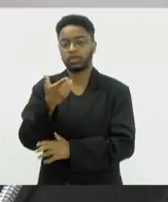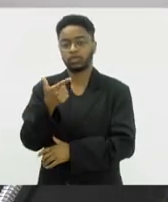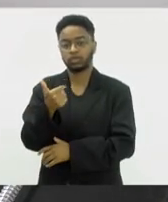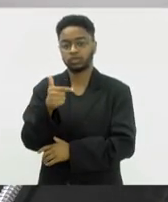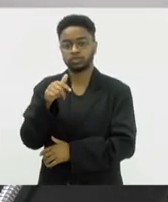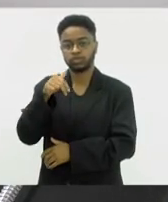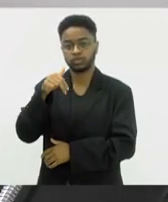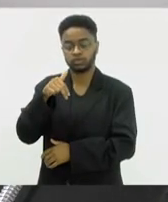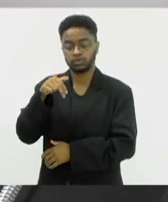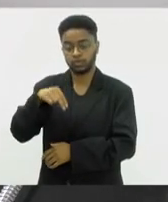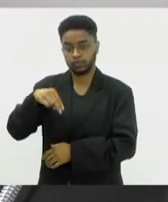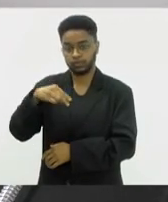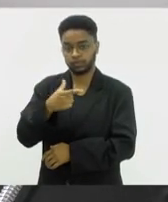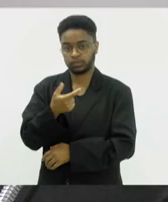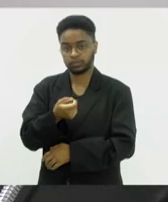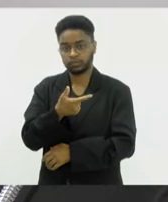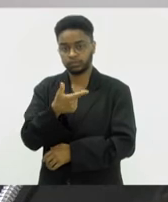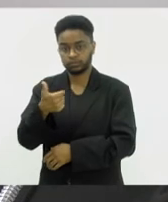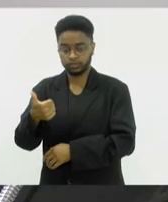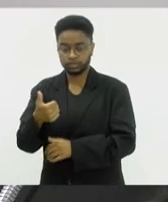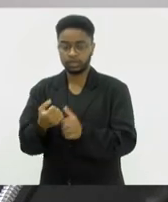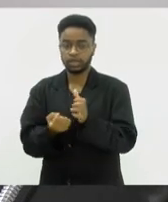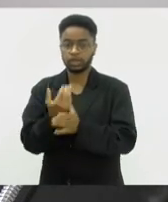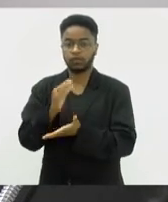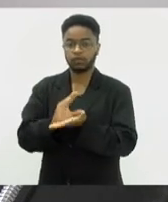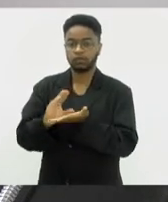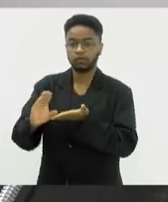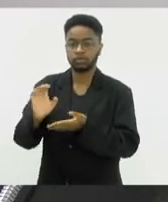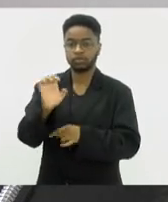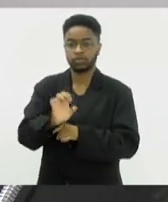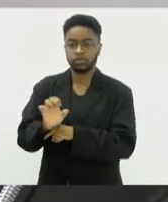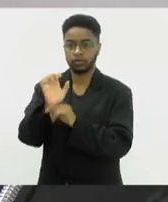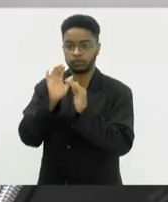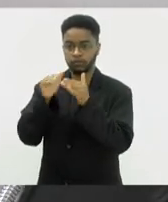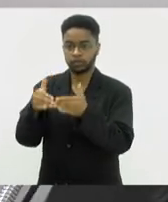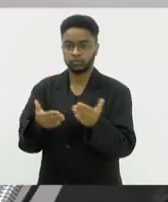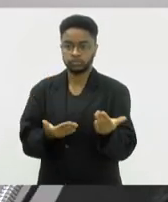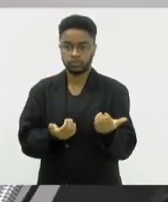criou o Fundo Estadual da Juventude e deu outras providências.